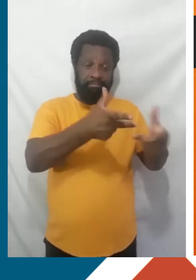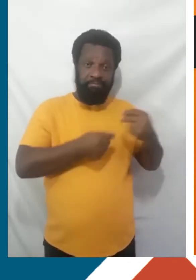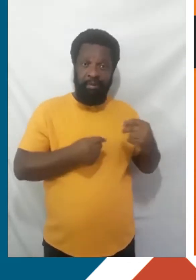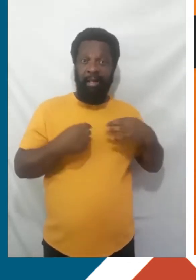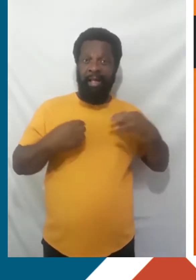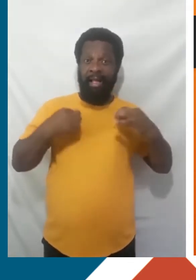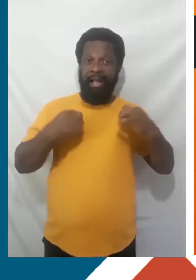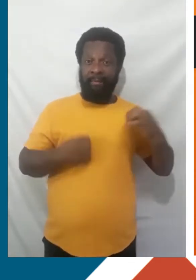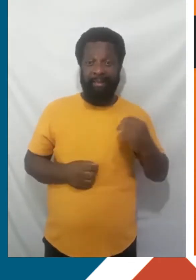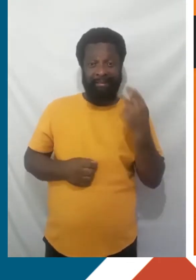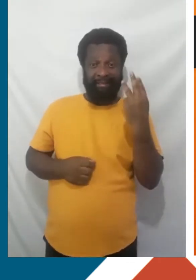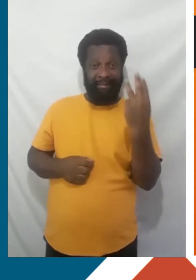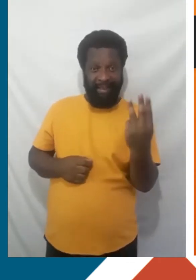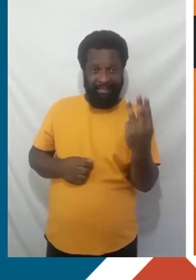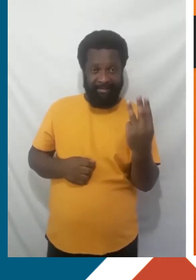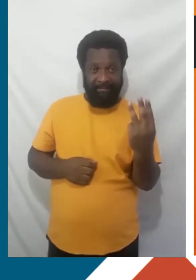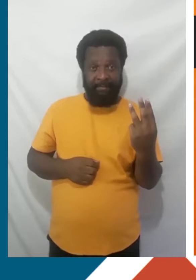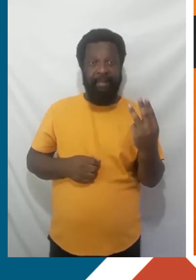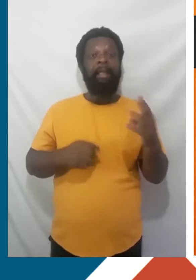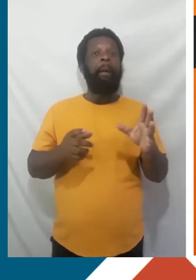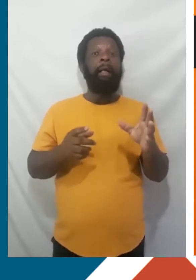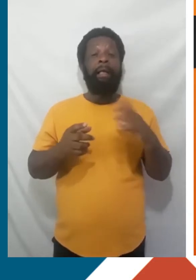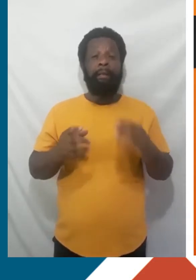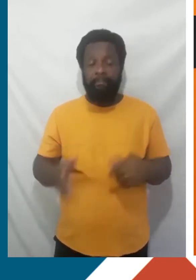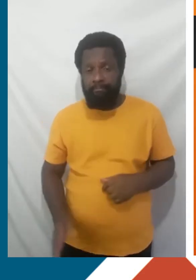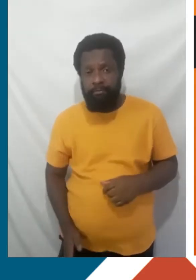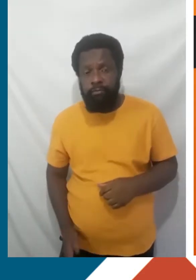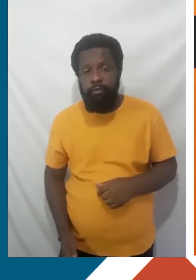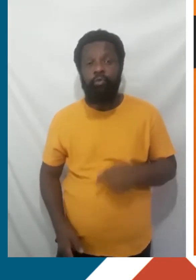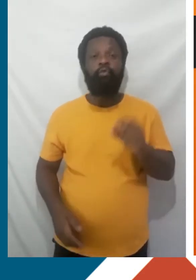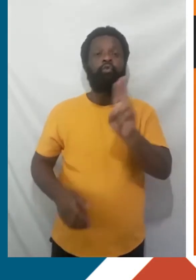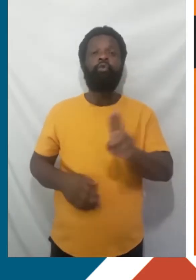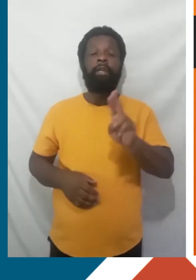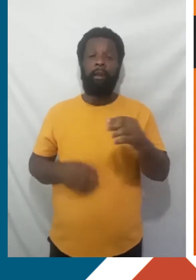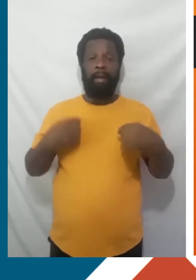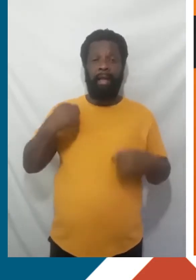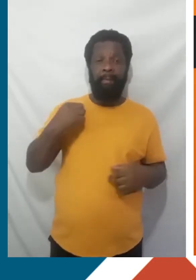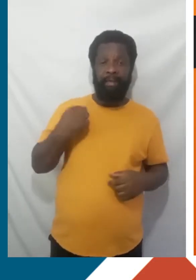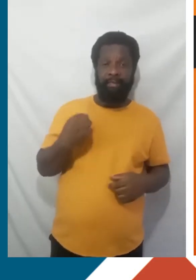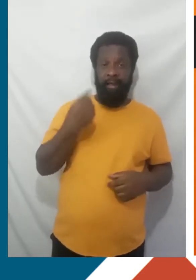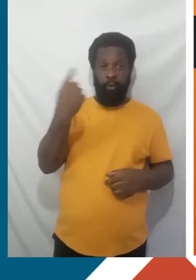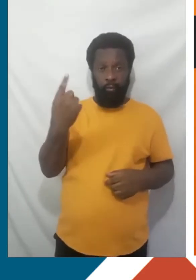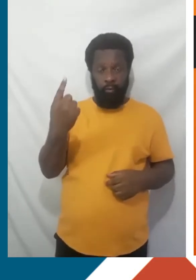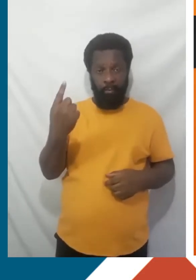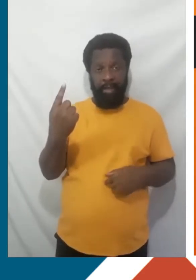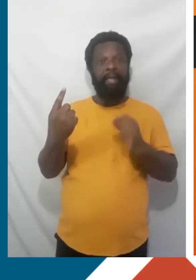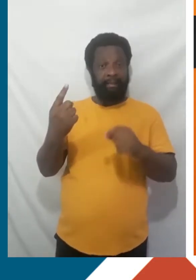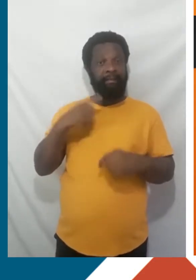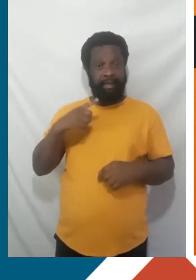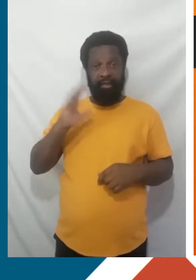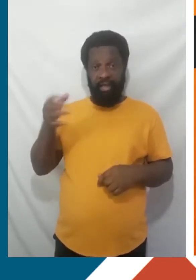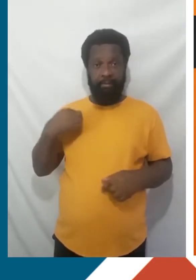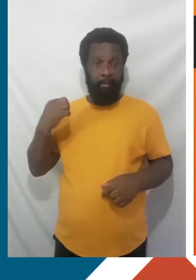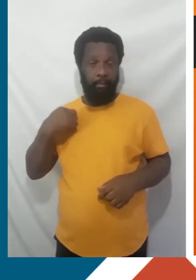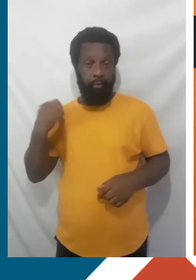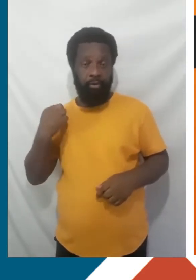aniversário. De quantas maneiras diferentes ele poderá se vestir usando apenas uma camisa, que José